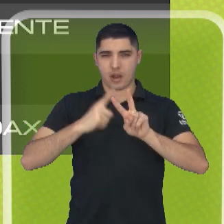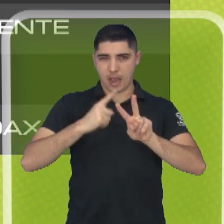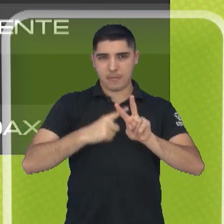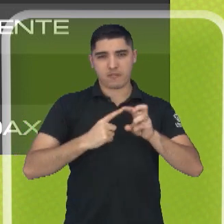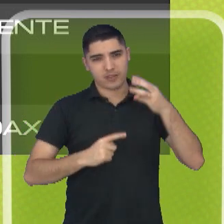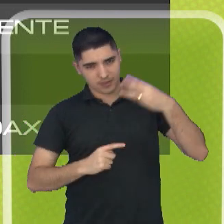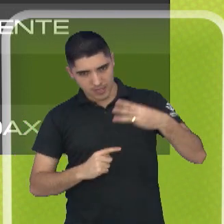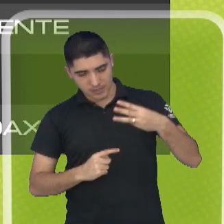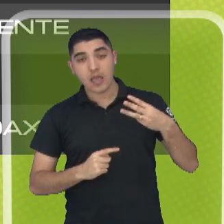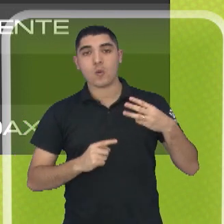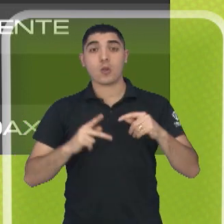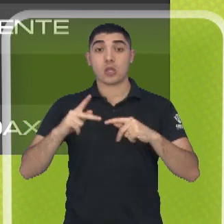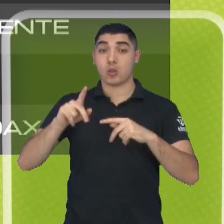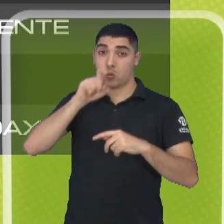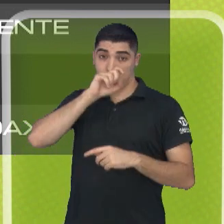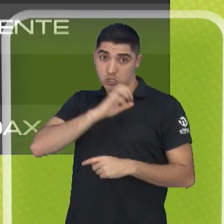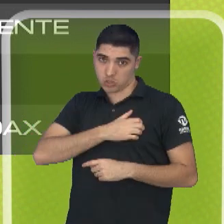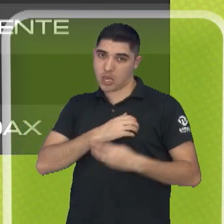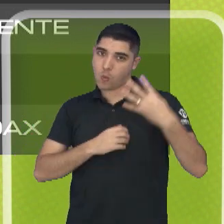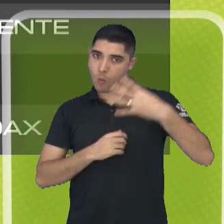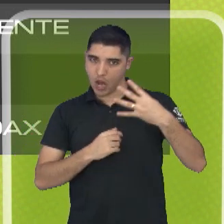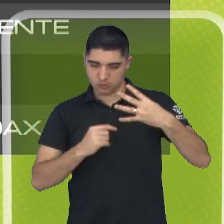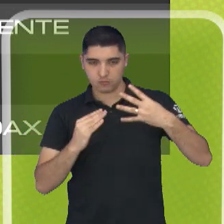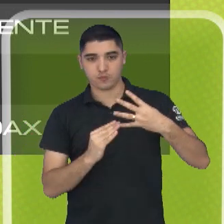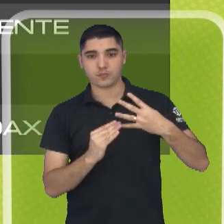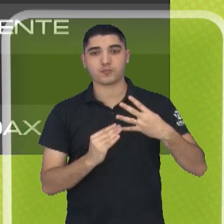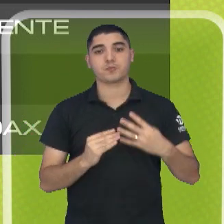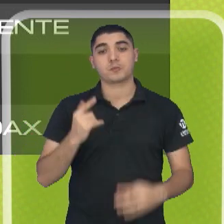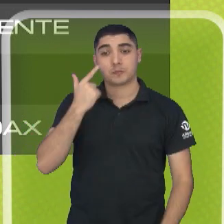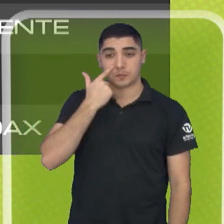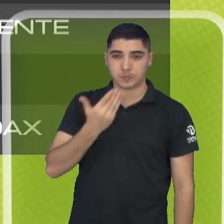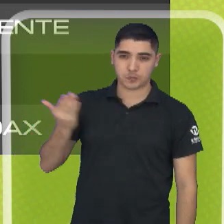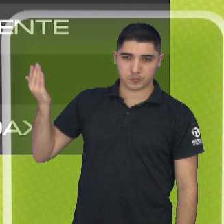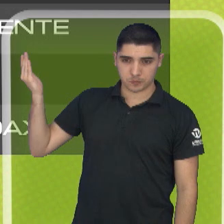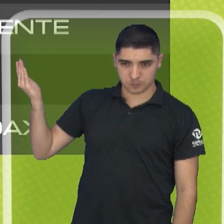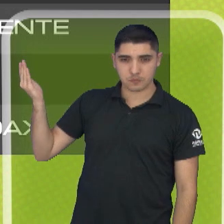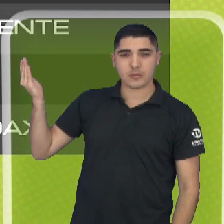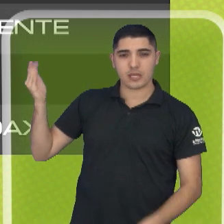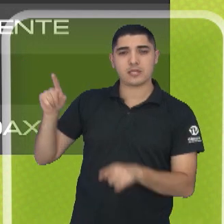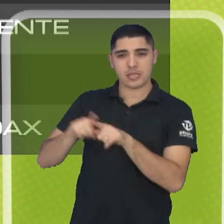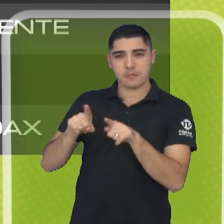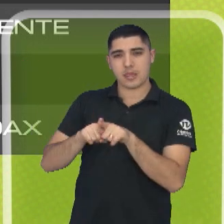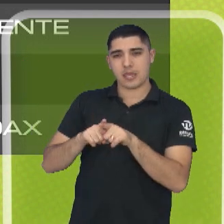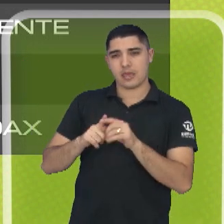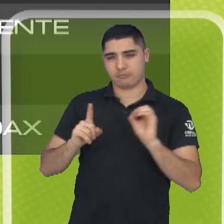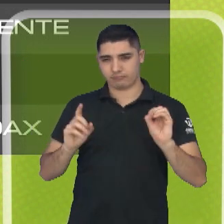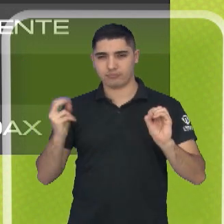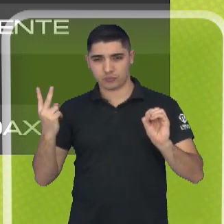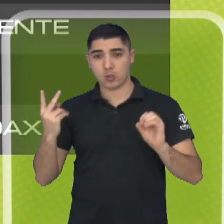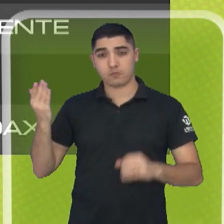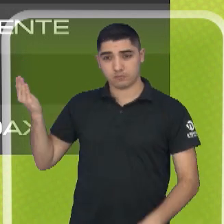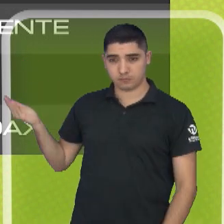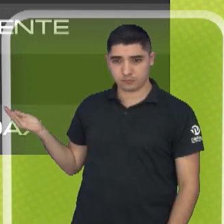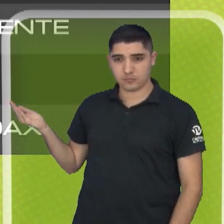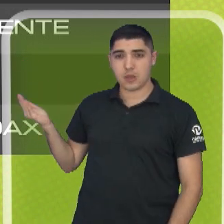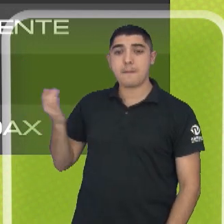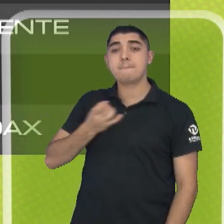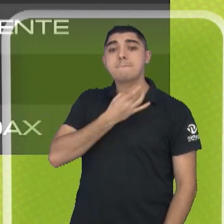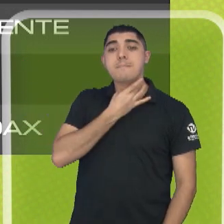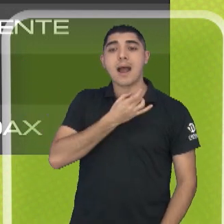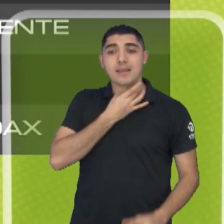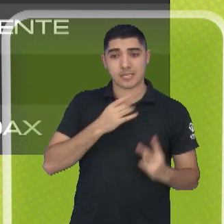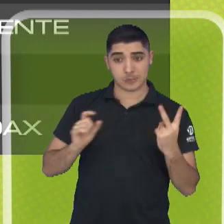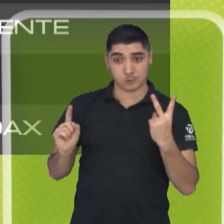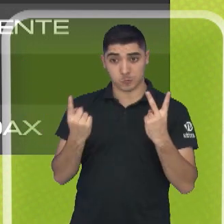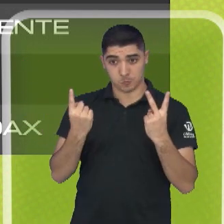José na 4ª colocação. Bandeirante e Tapirense 0-0, Barretos 0-2 contra o Grêmio Prudente, 2-1 para o Marília, próximo